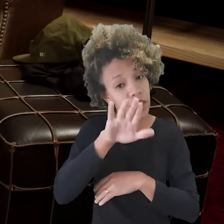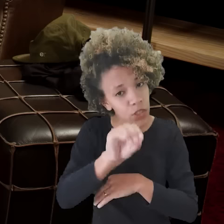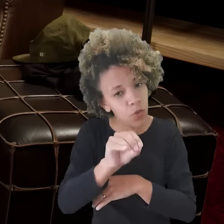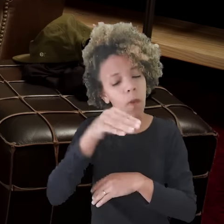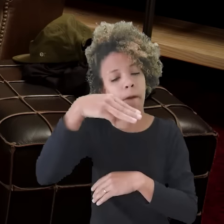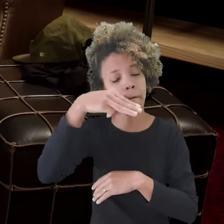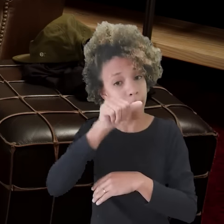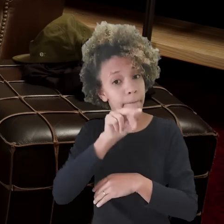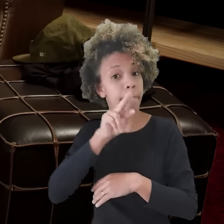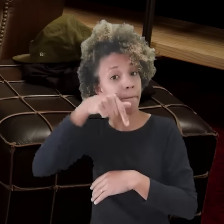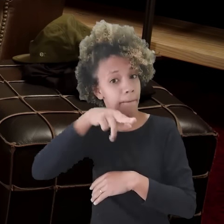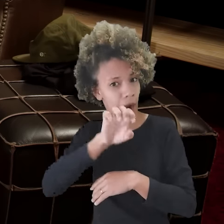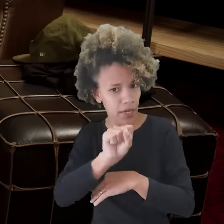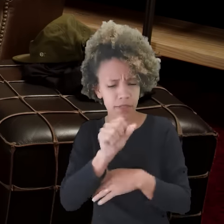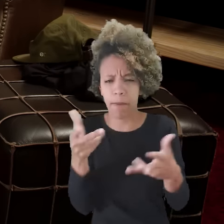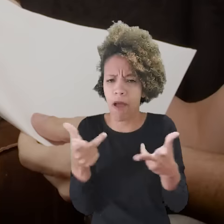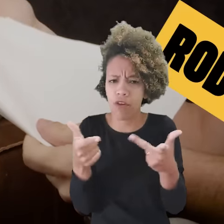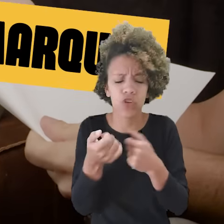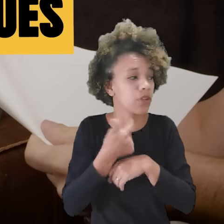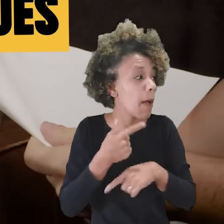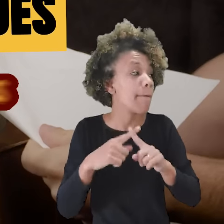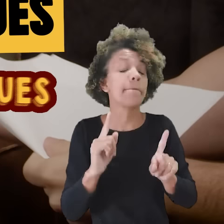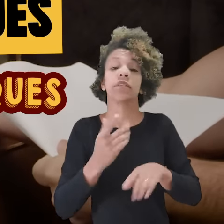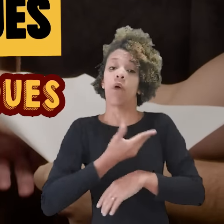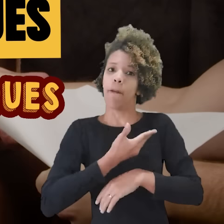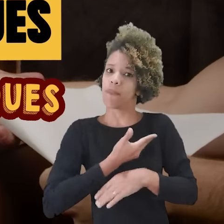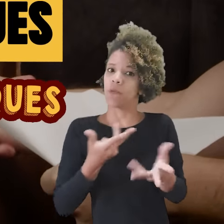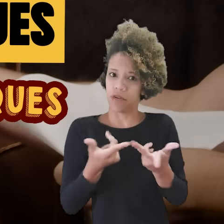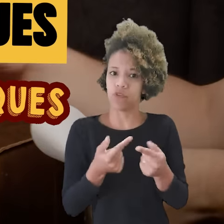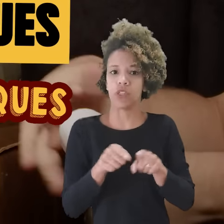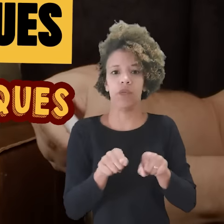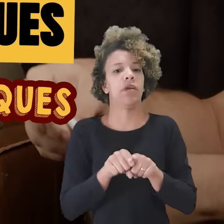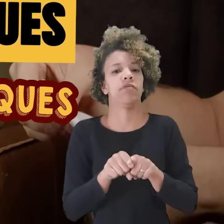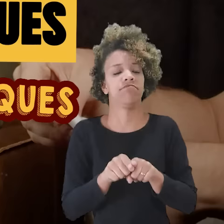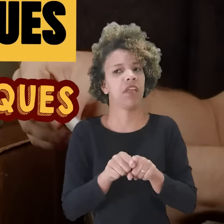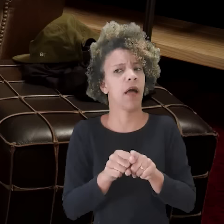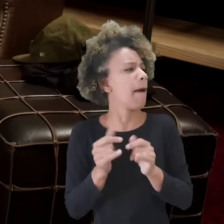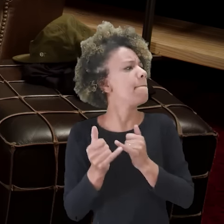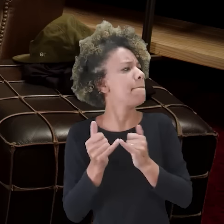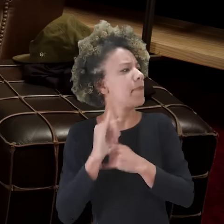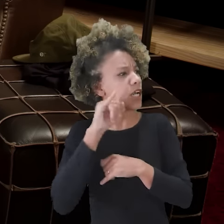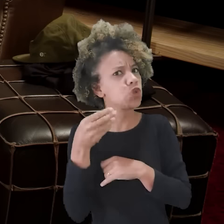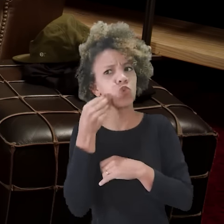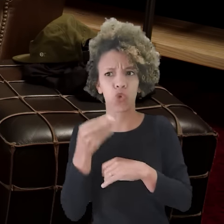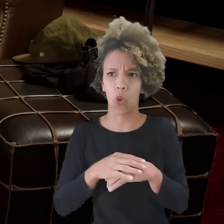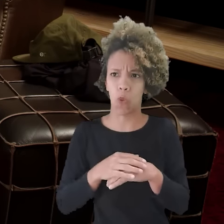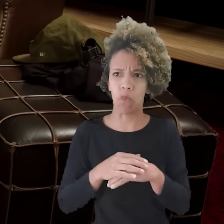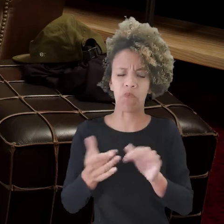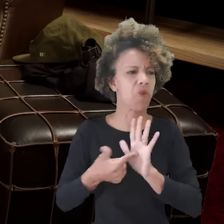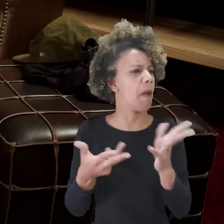um excelente comediante é um amigo pessoal você sabe disso parece um show legal